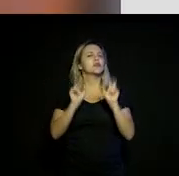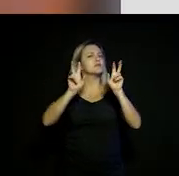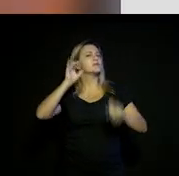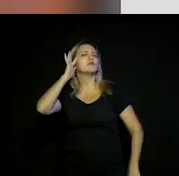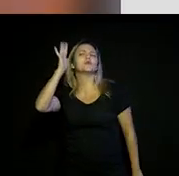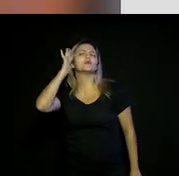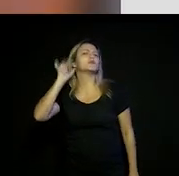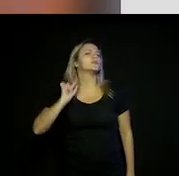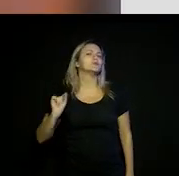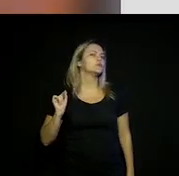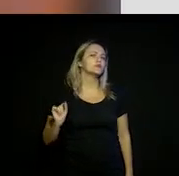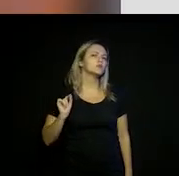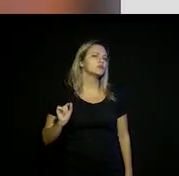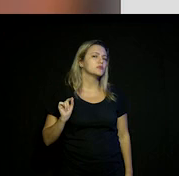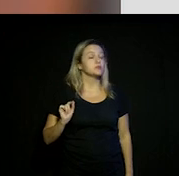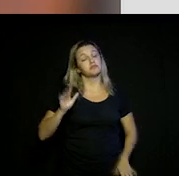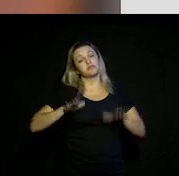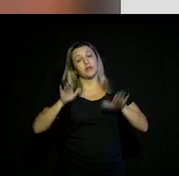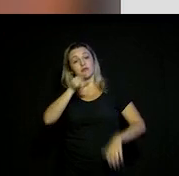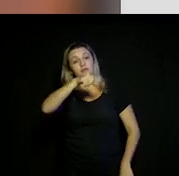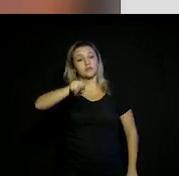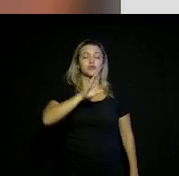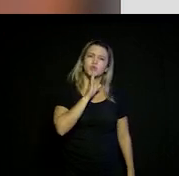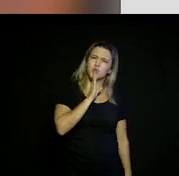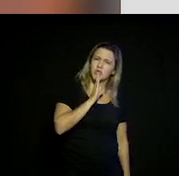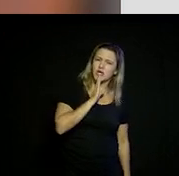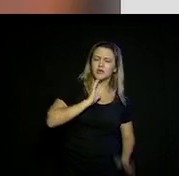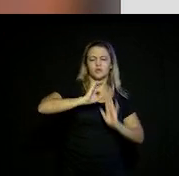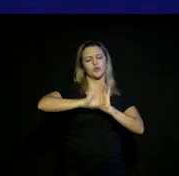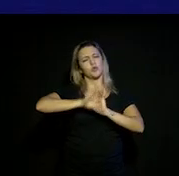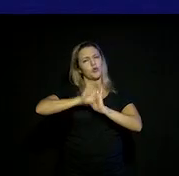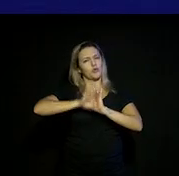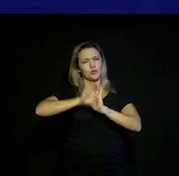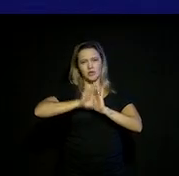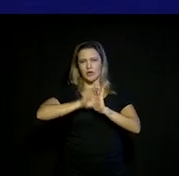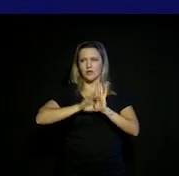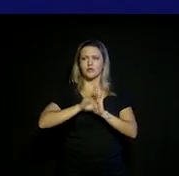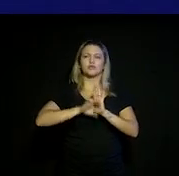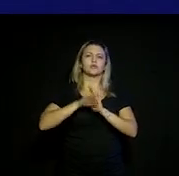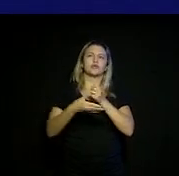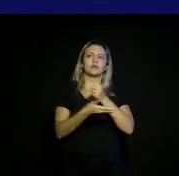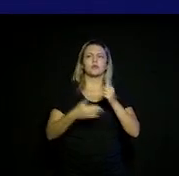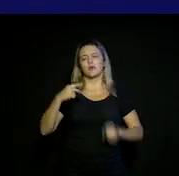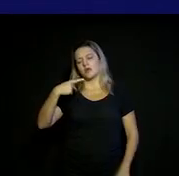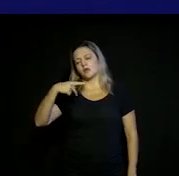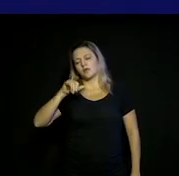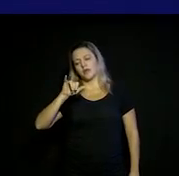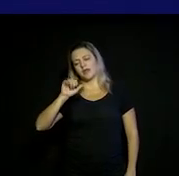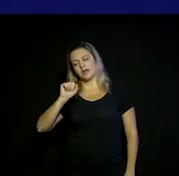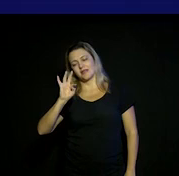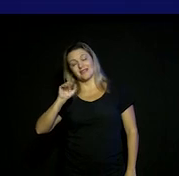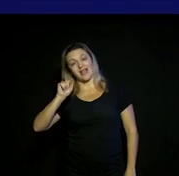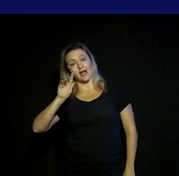filosofia. Talvez alguns já tenham conhecido o conceito clássico. Dizem que Pitágoras,